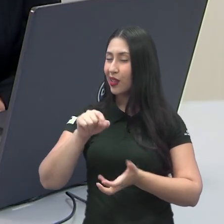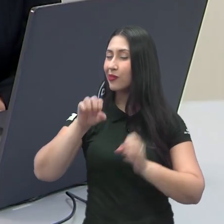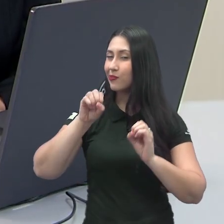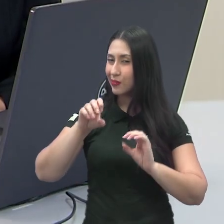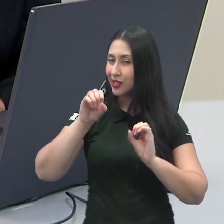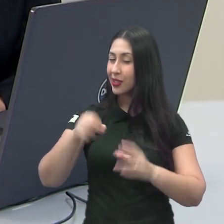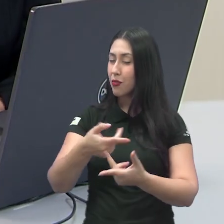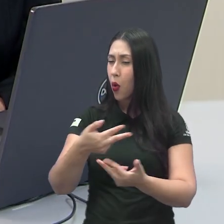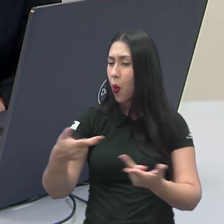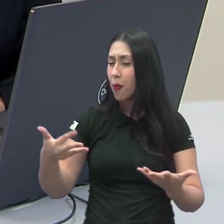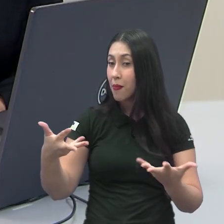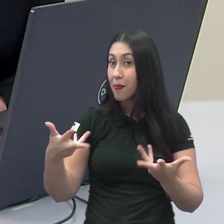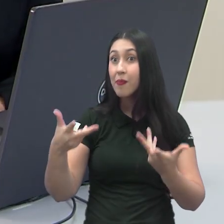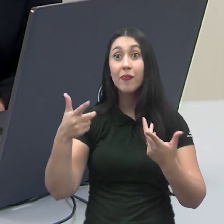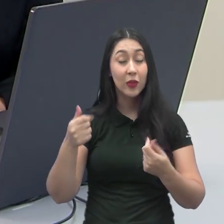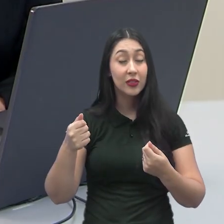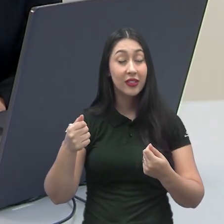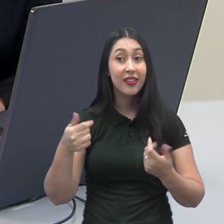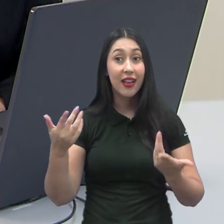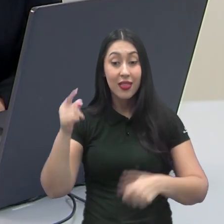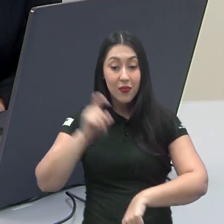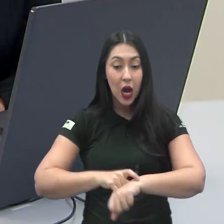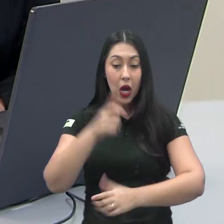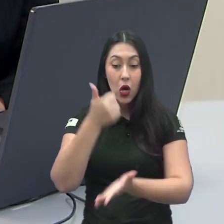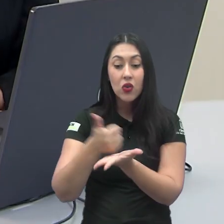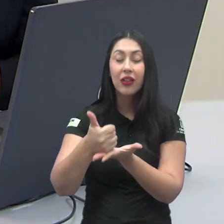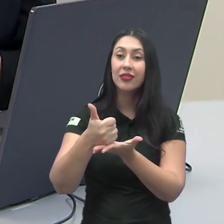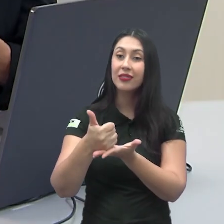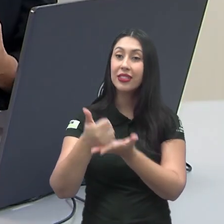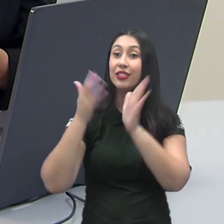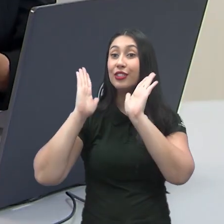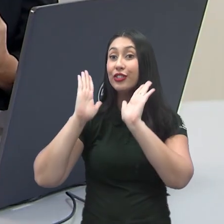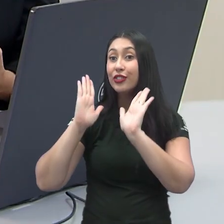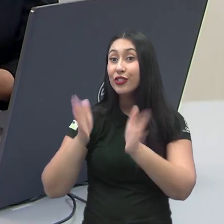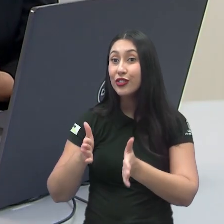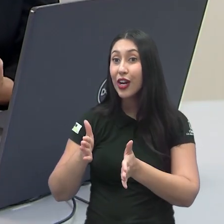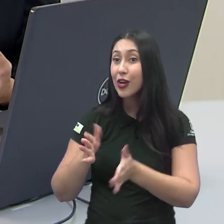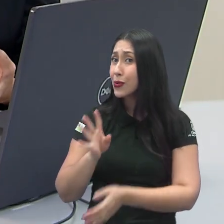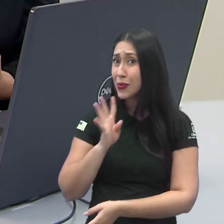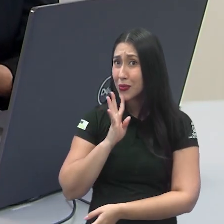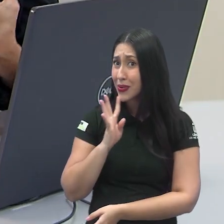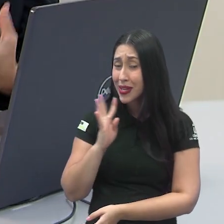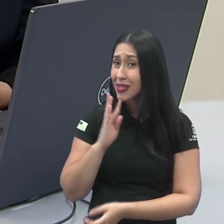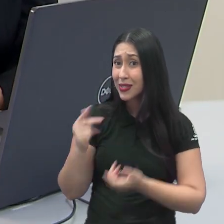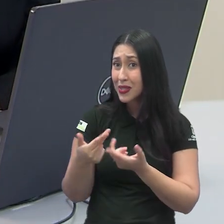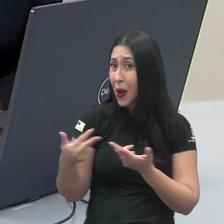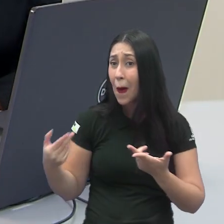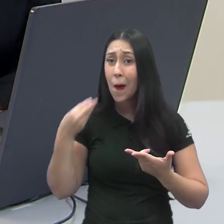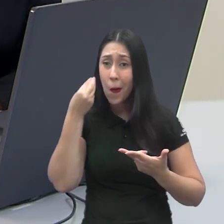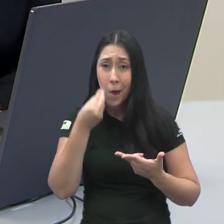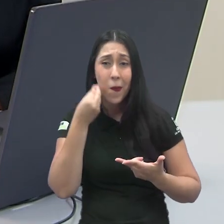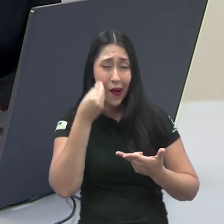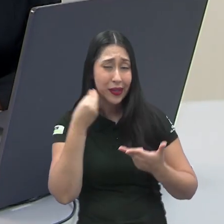a base de tudo e quando a gente contrata, eles já têm o background, já têm